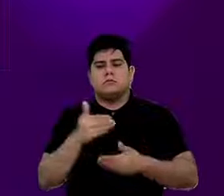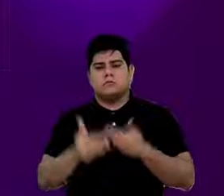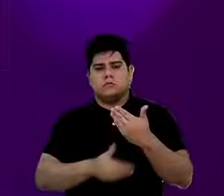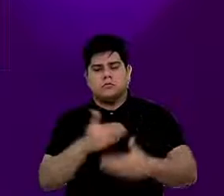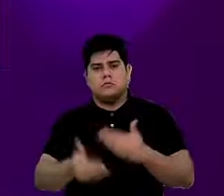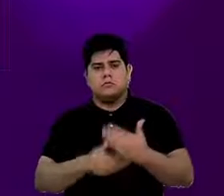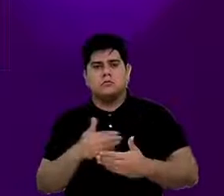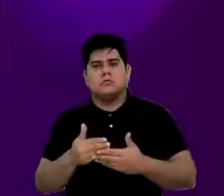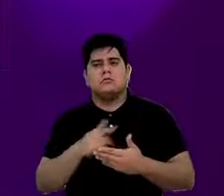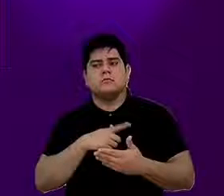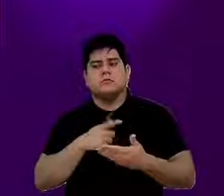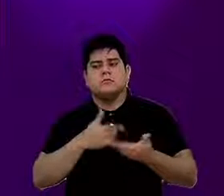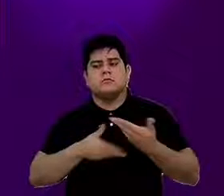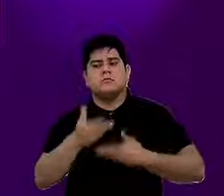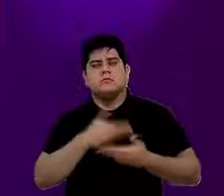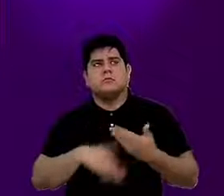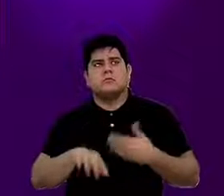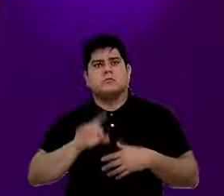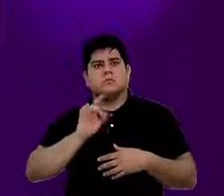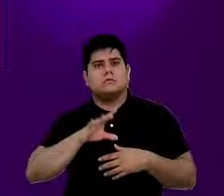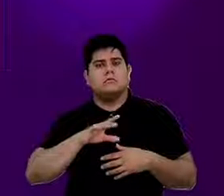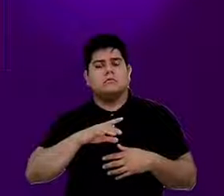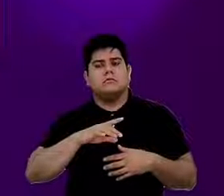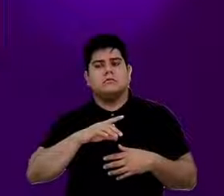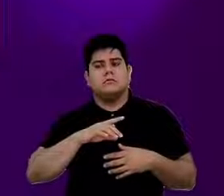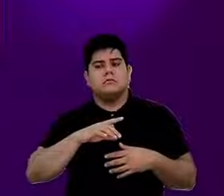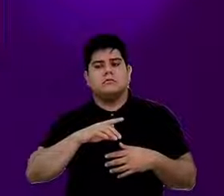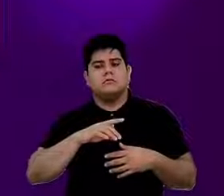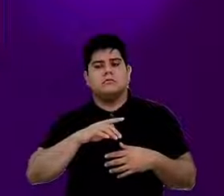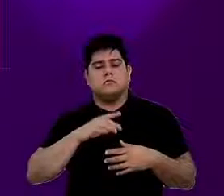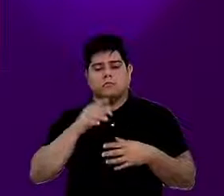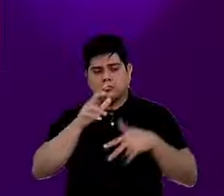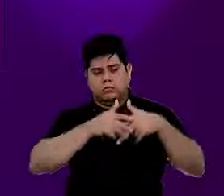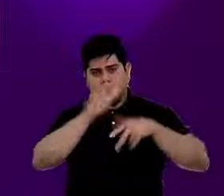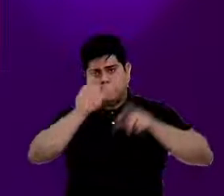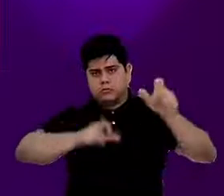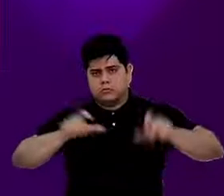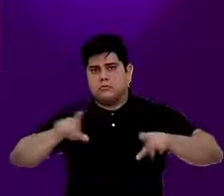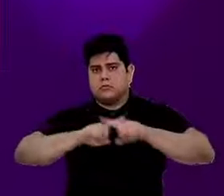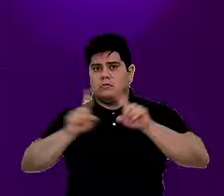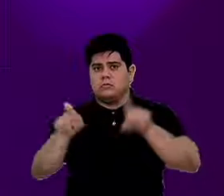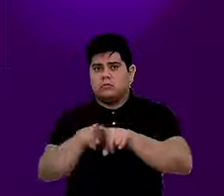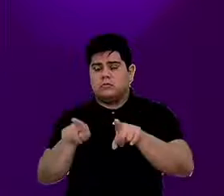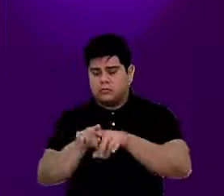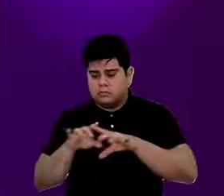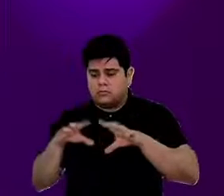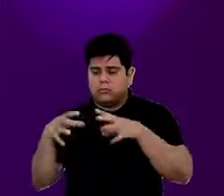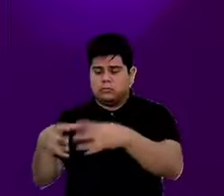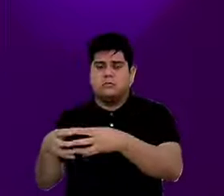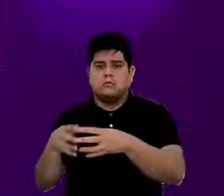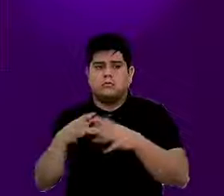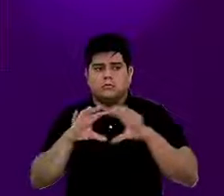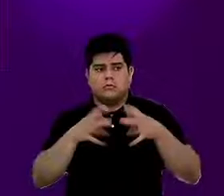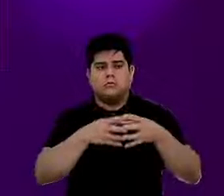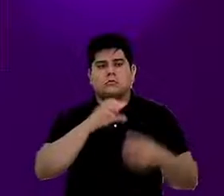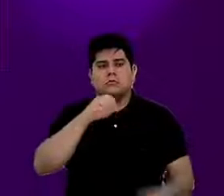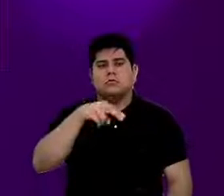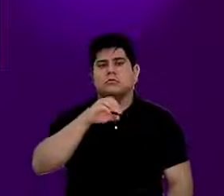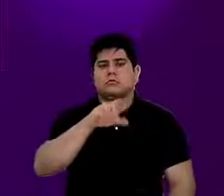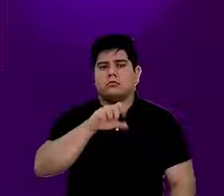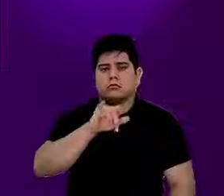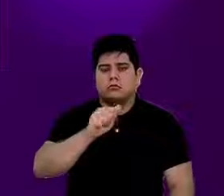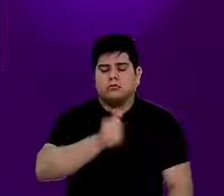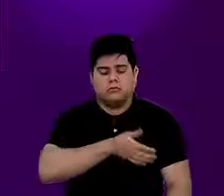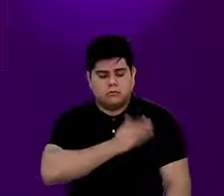gente envolve não só os pacientes, mas também as equipes de atendimento, as equipes de oncologia e de cardiologia,